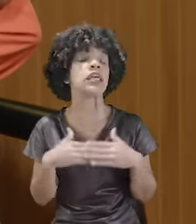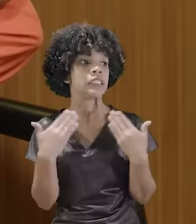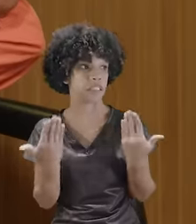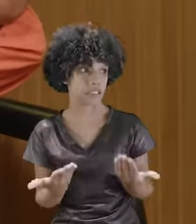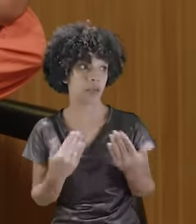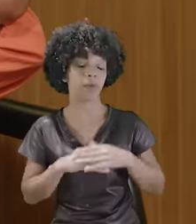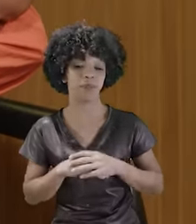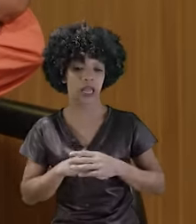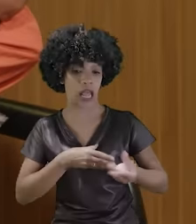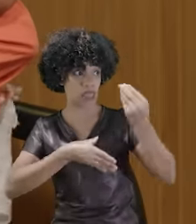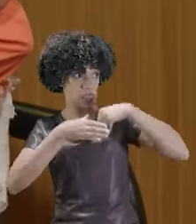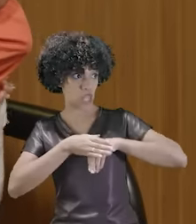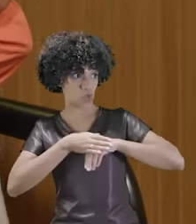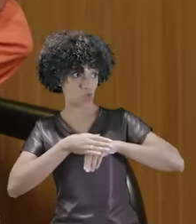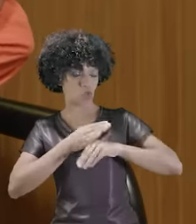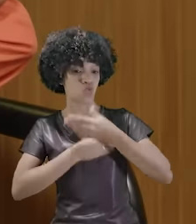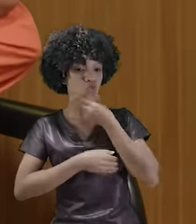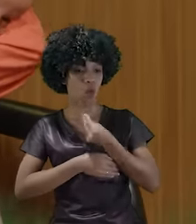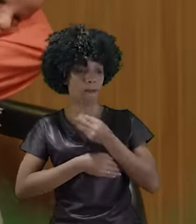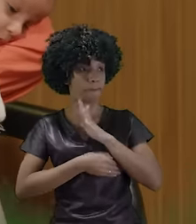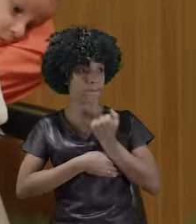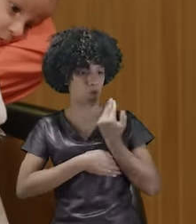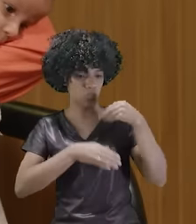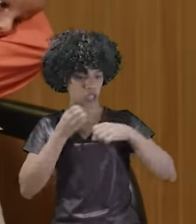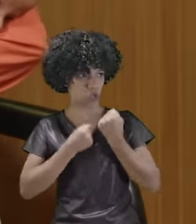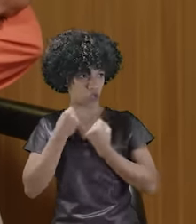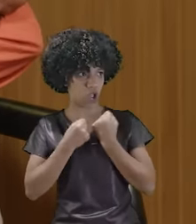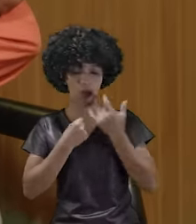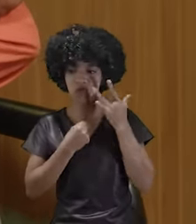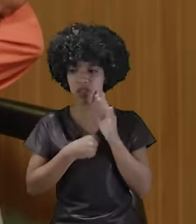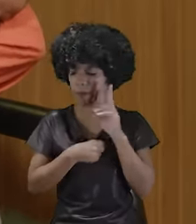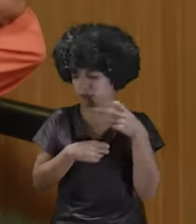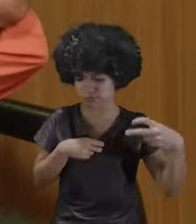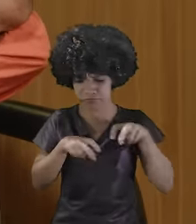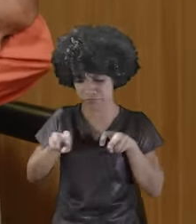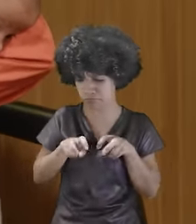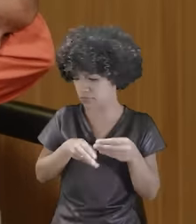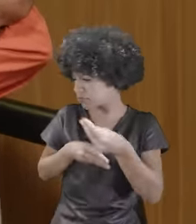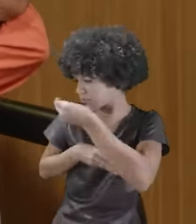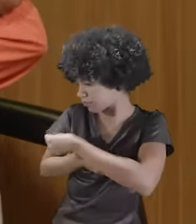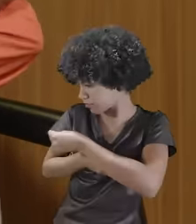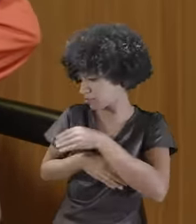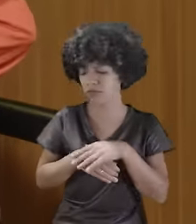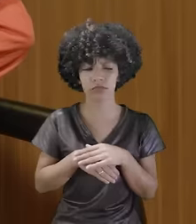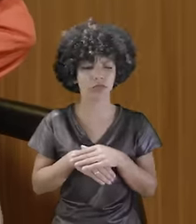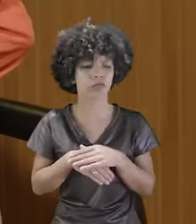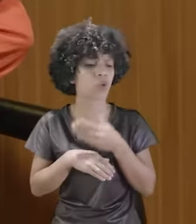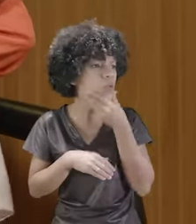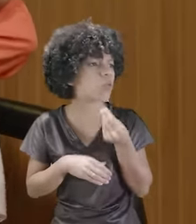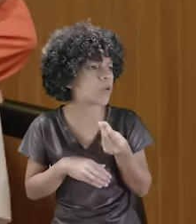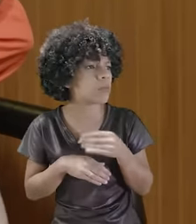um rapaz morto atrás e não sabia que estava morto E aí a gente entrou no carro pagamos dinheiro para ele no meio do caminho